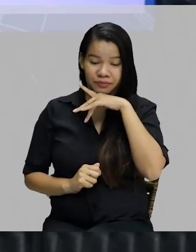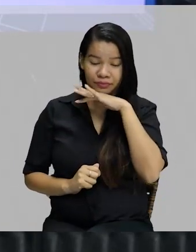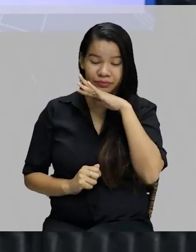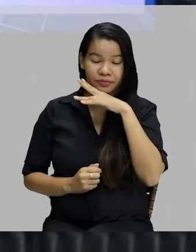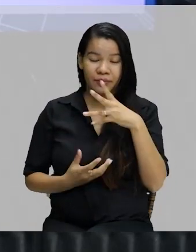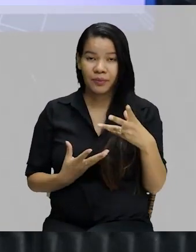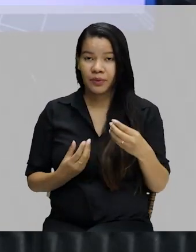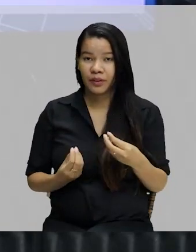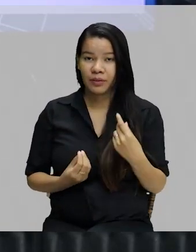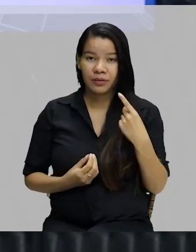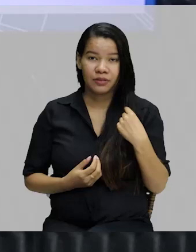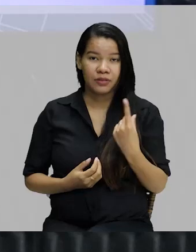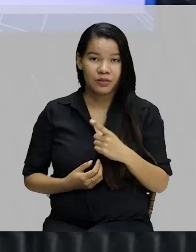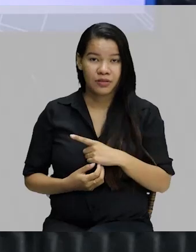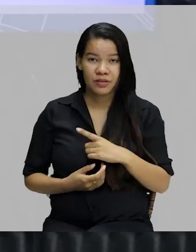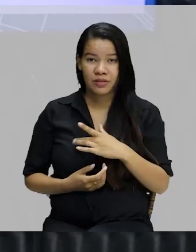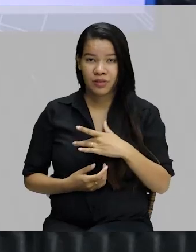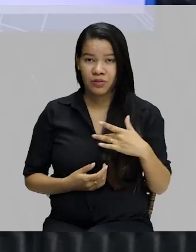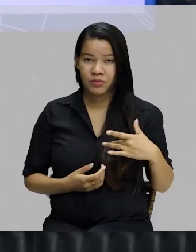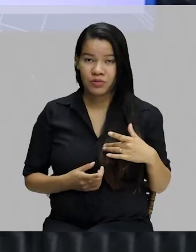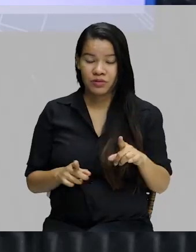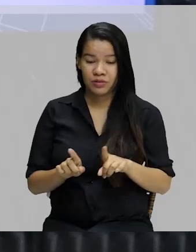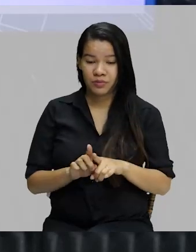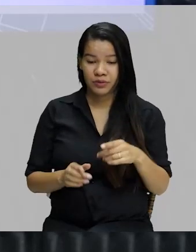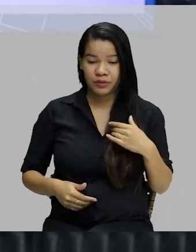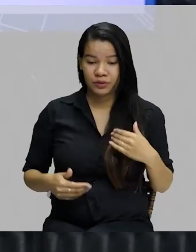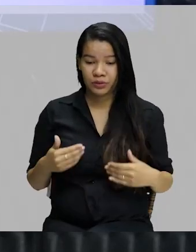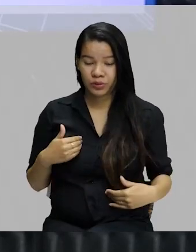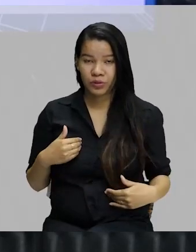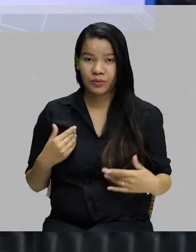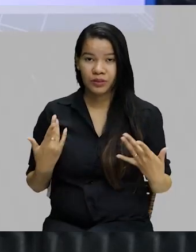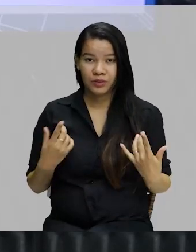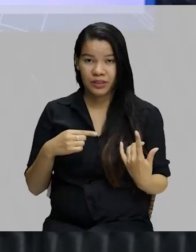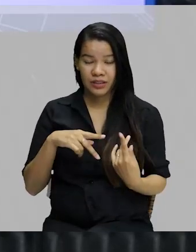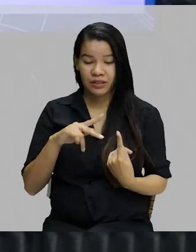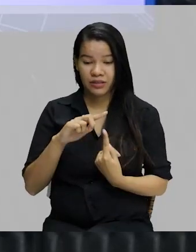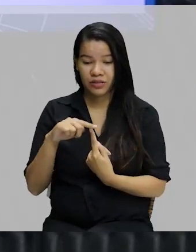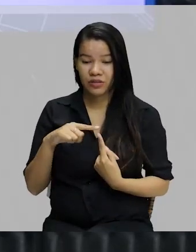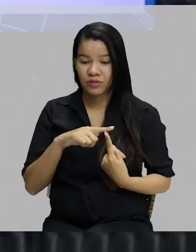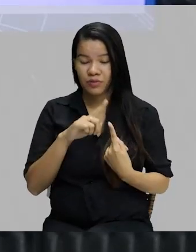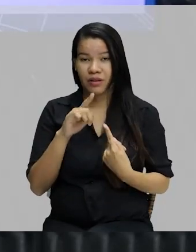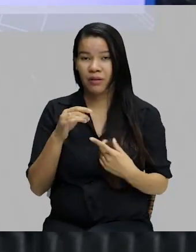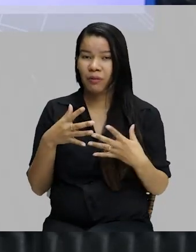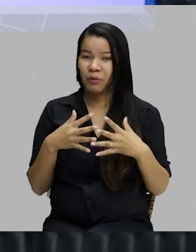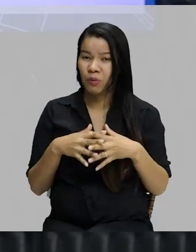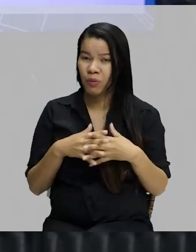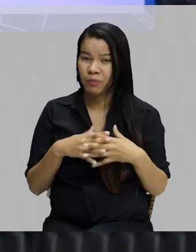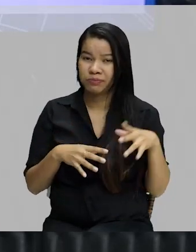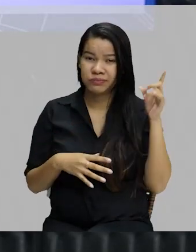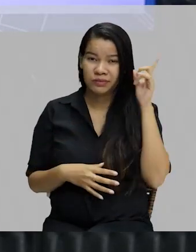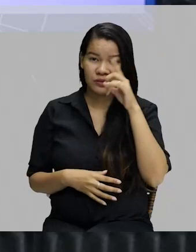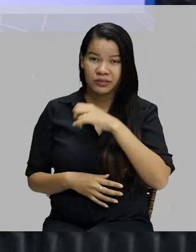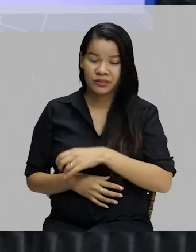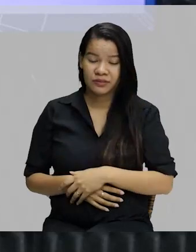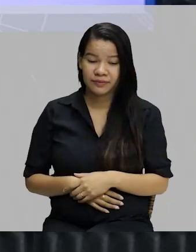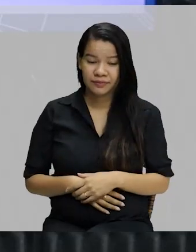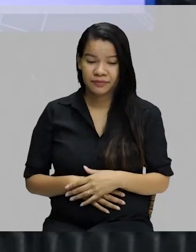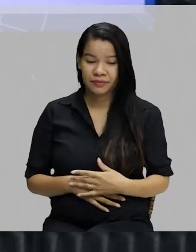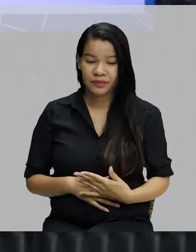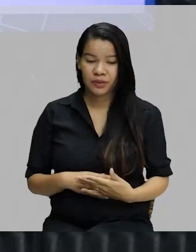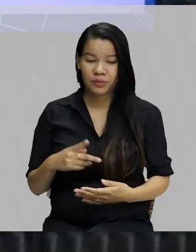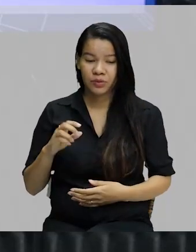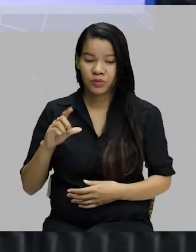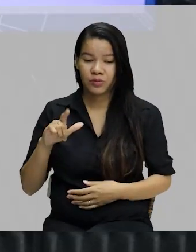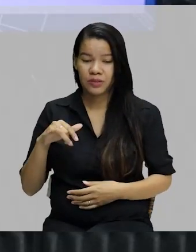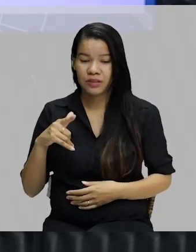para o nosso corpo. Então, esse tipo de poluição, né, ela é muito complicada. Poluição é tudo aquilo que